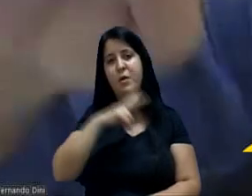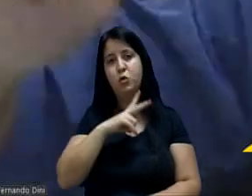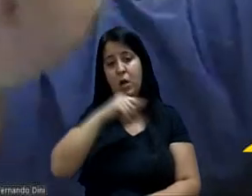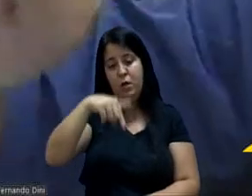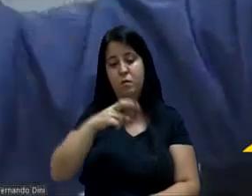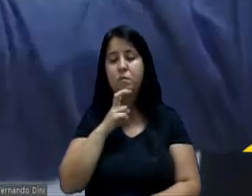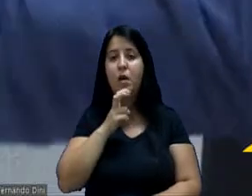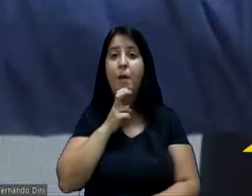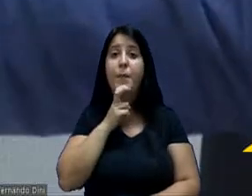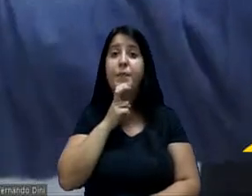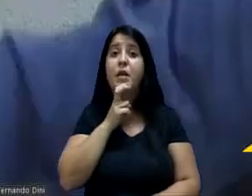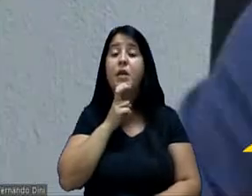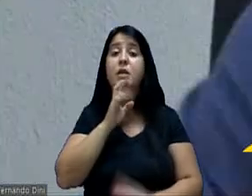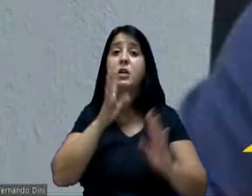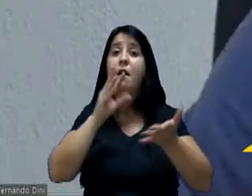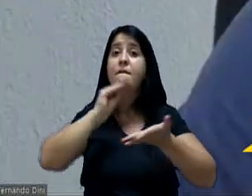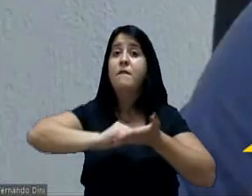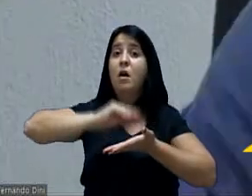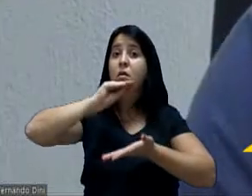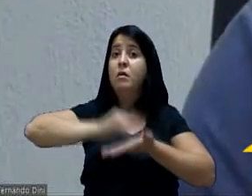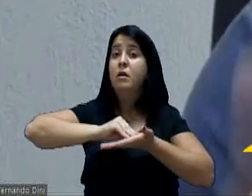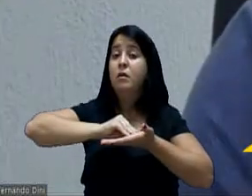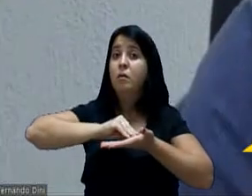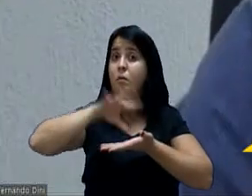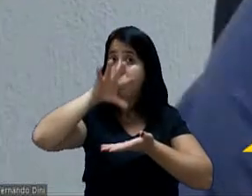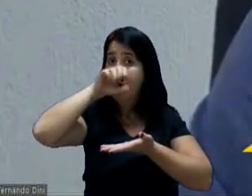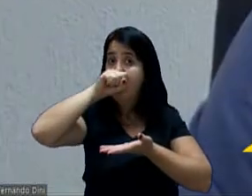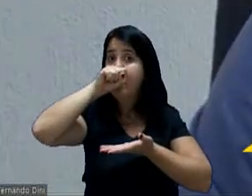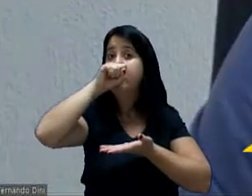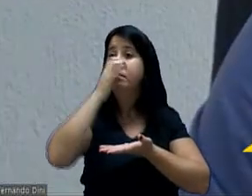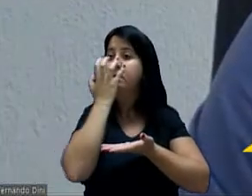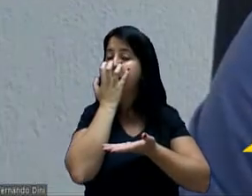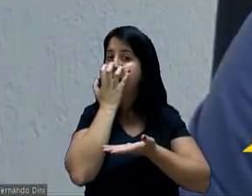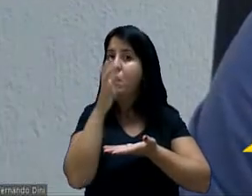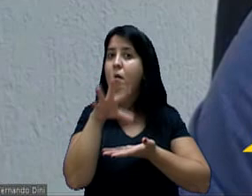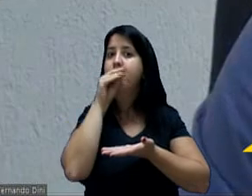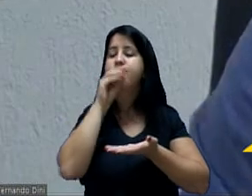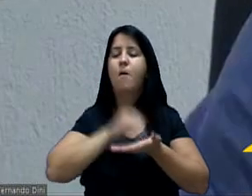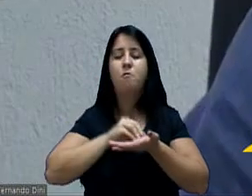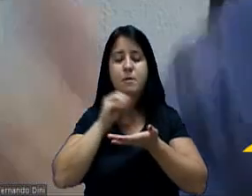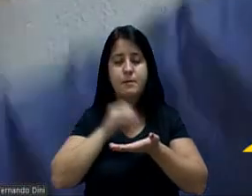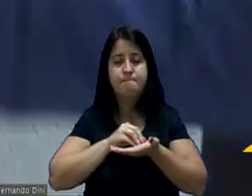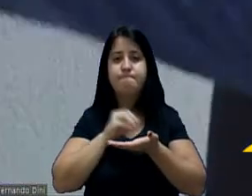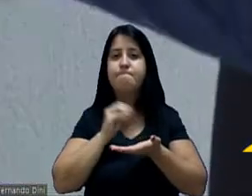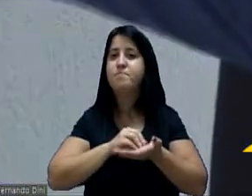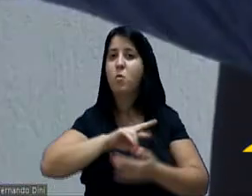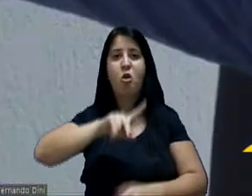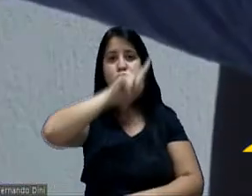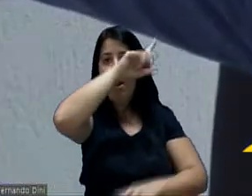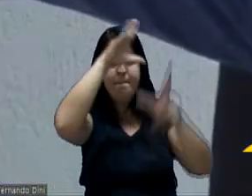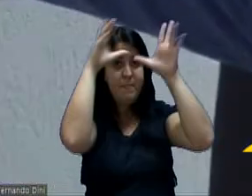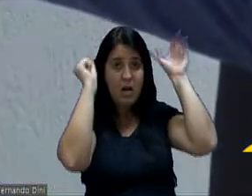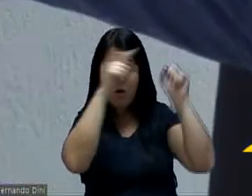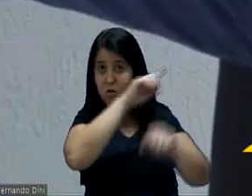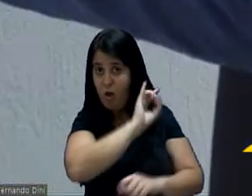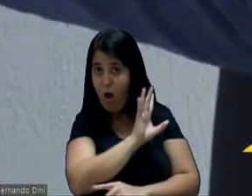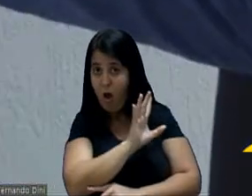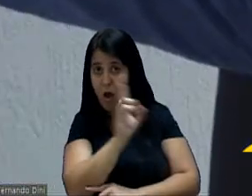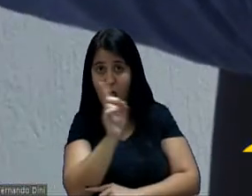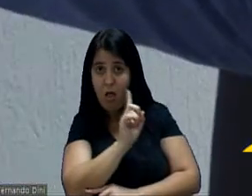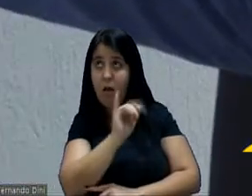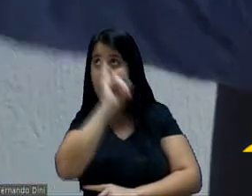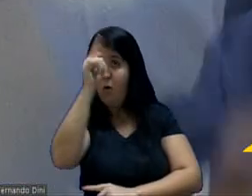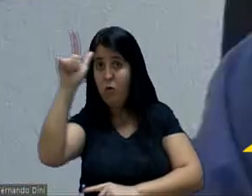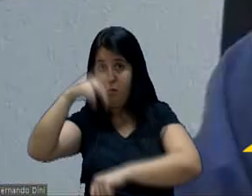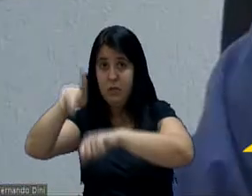particular, já estava com falta de oxigênio, já estava, não é só em Manaus, não. Não é só na Itália,